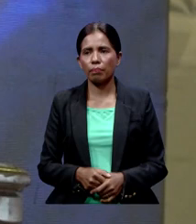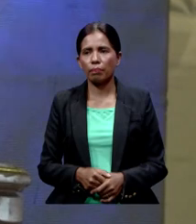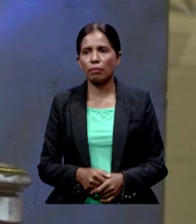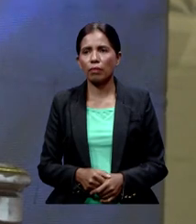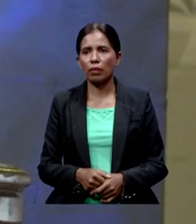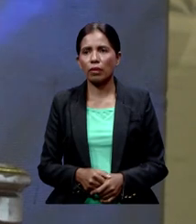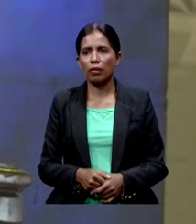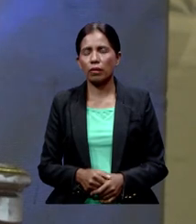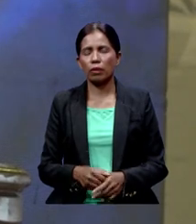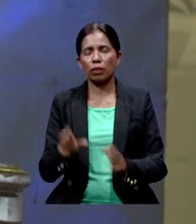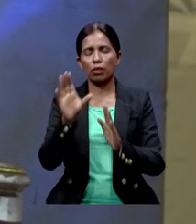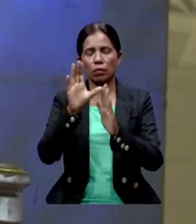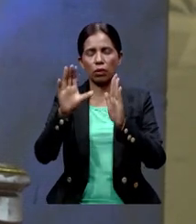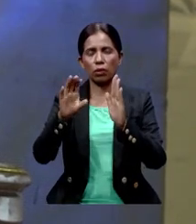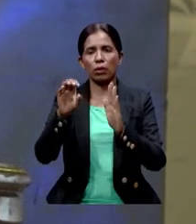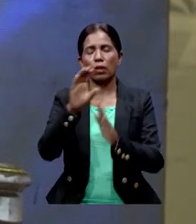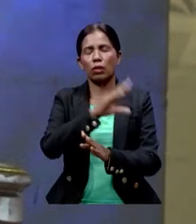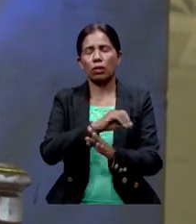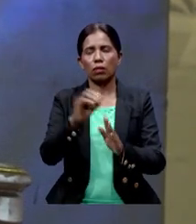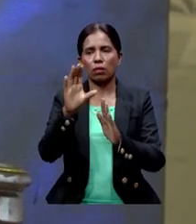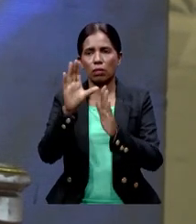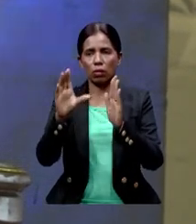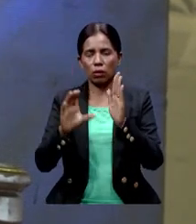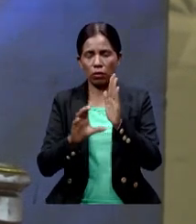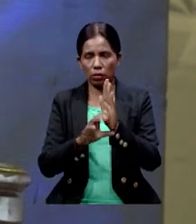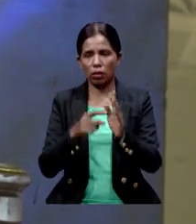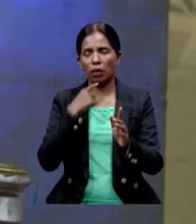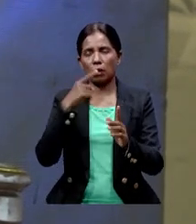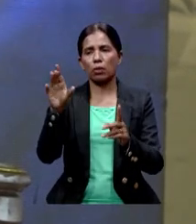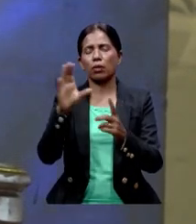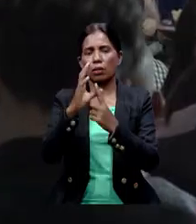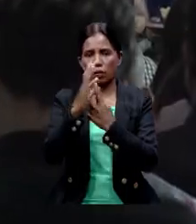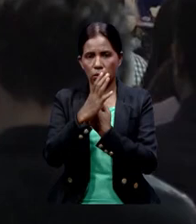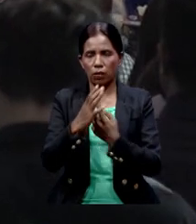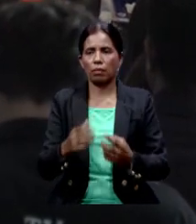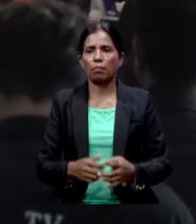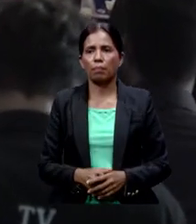tuir Constituição Rossic, temos cultura.